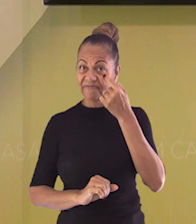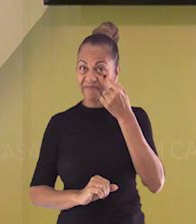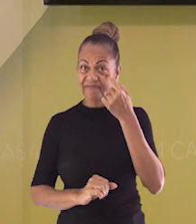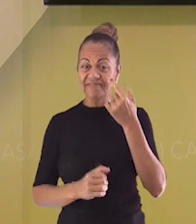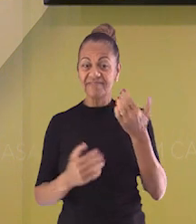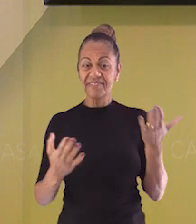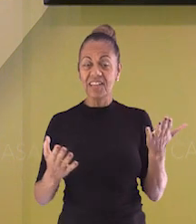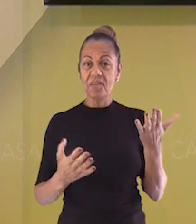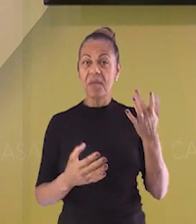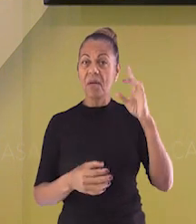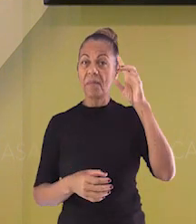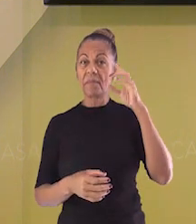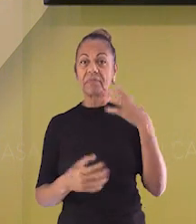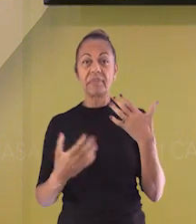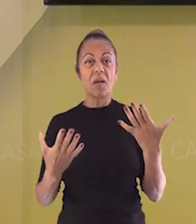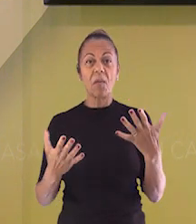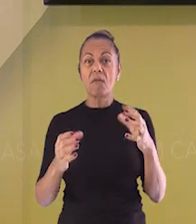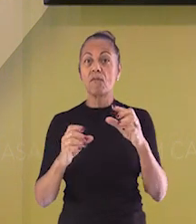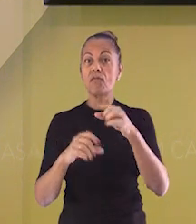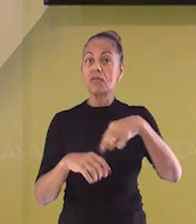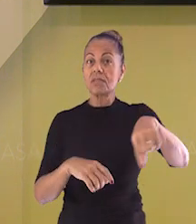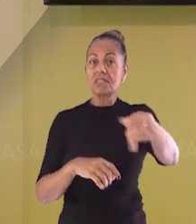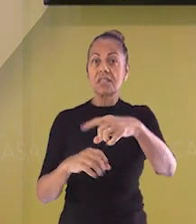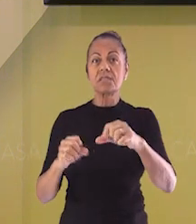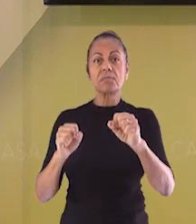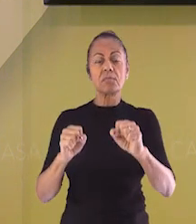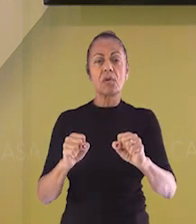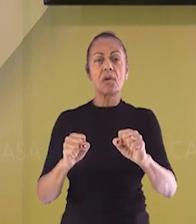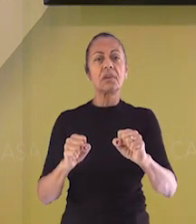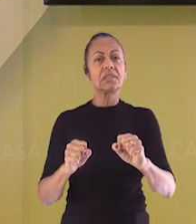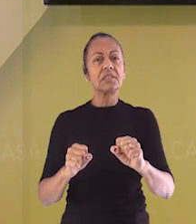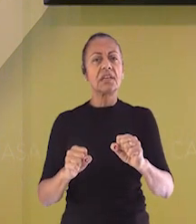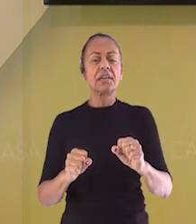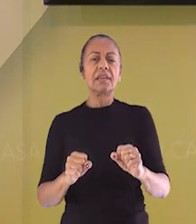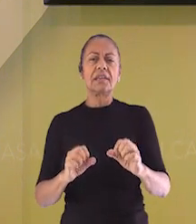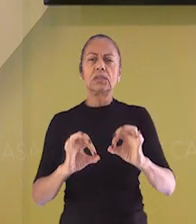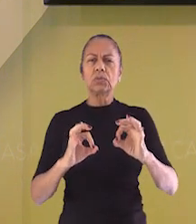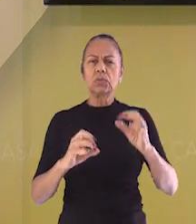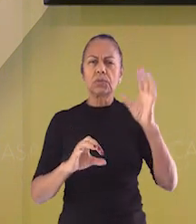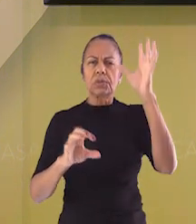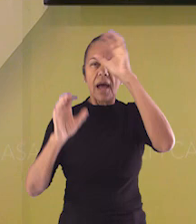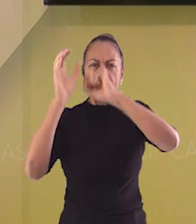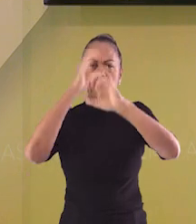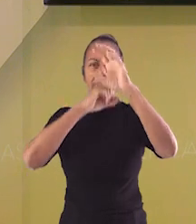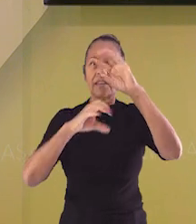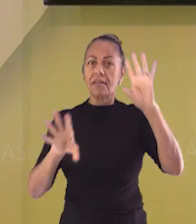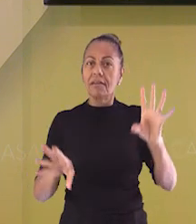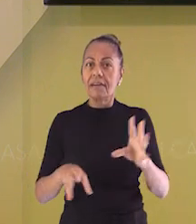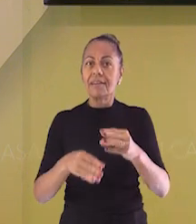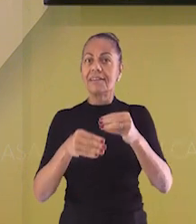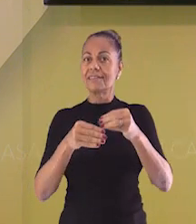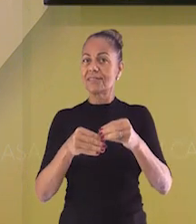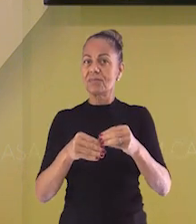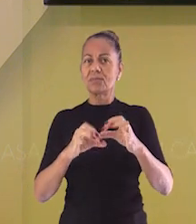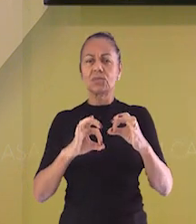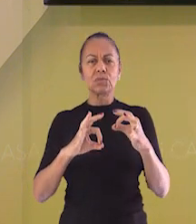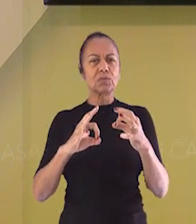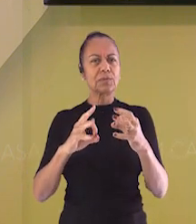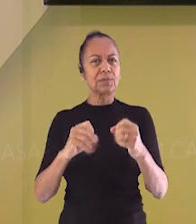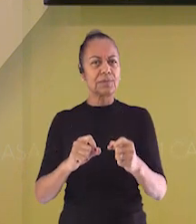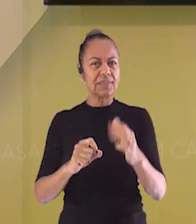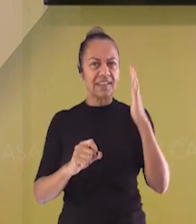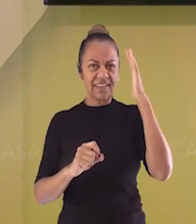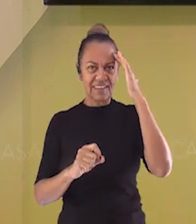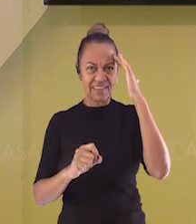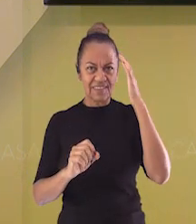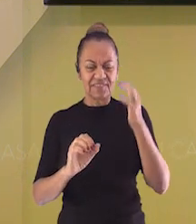Viu? Essa é uma ideia de como vocês podem fazer um resumo divertido do que entenderam sobre o conteúdo. Como eu disse no